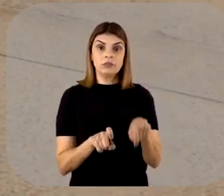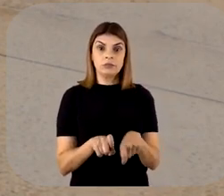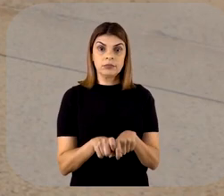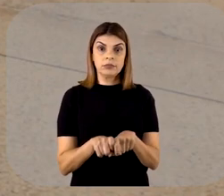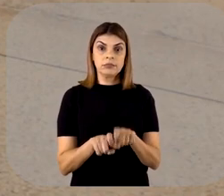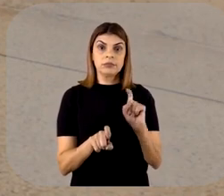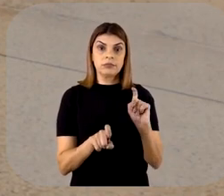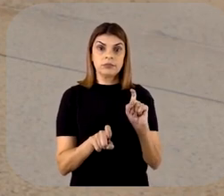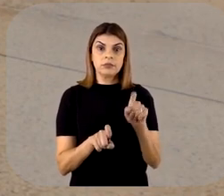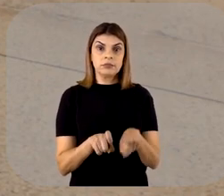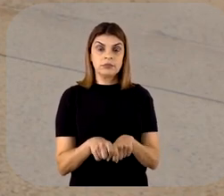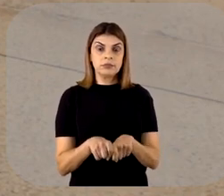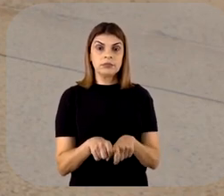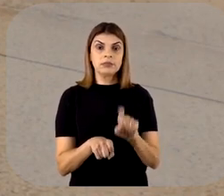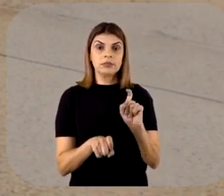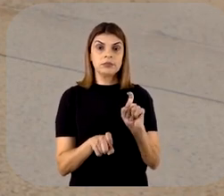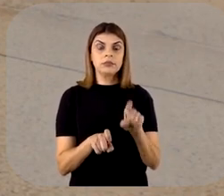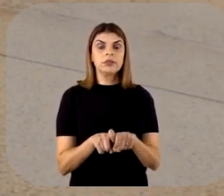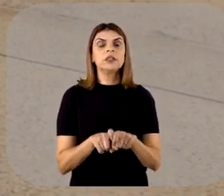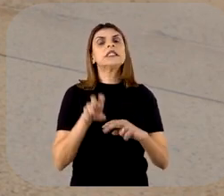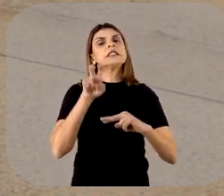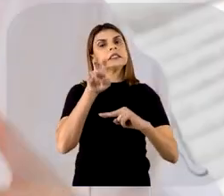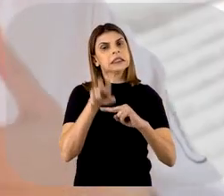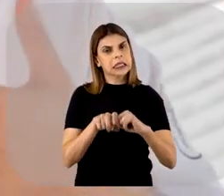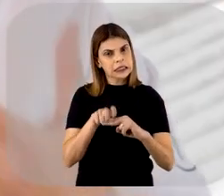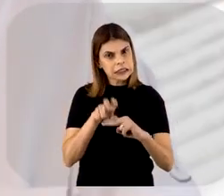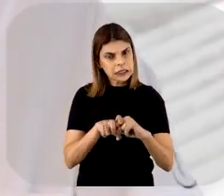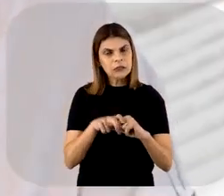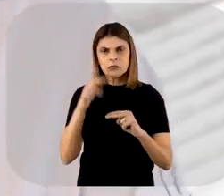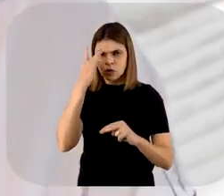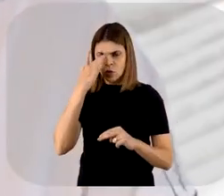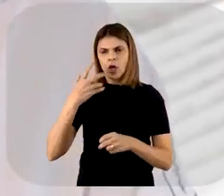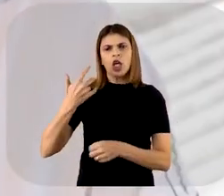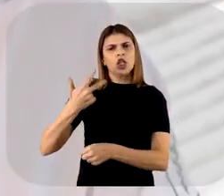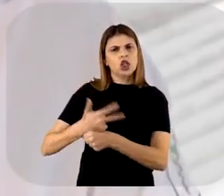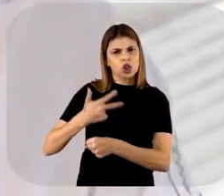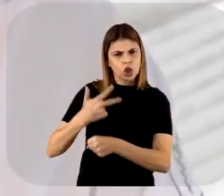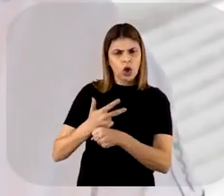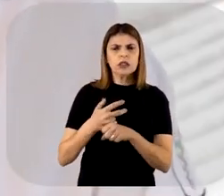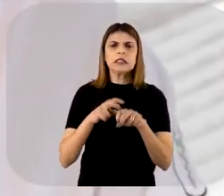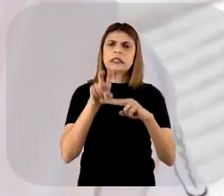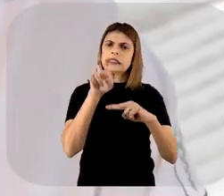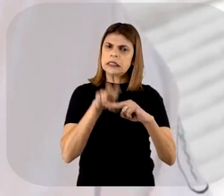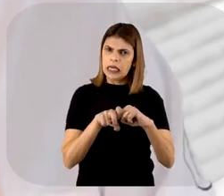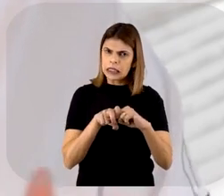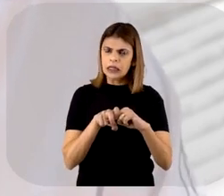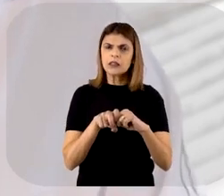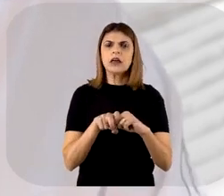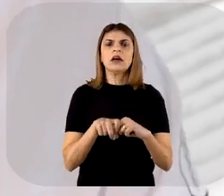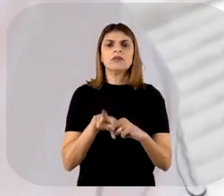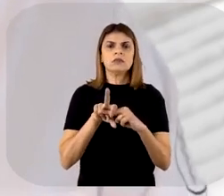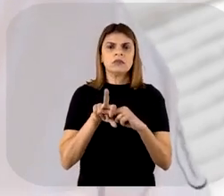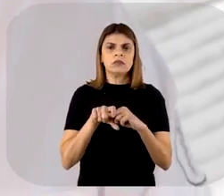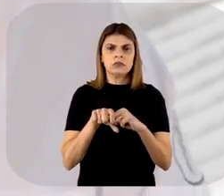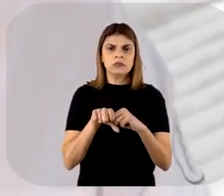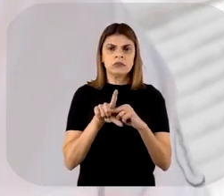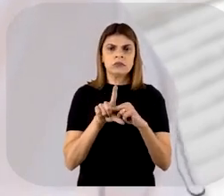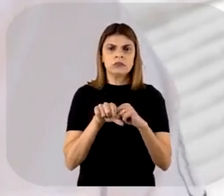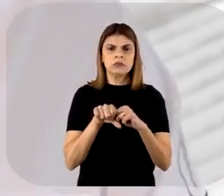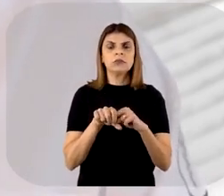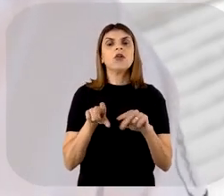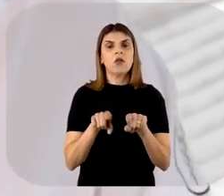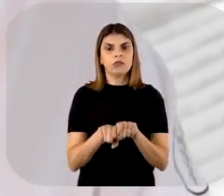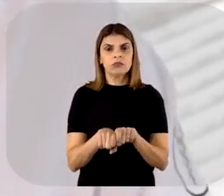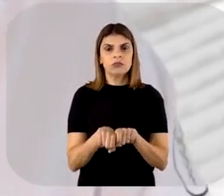na outra mais 10 vezes, simples, movimento sentado. Essa pessoa idosa vai estar sentada e aí vai